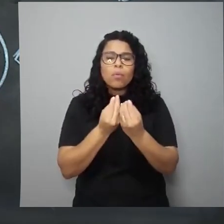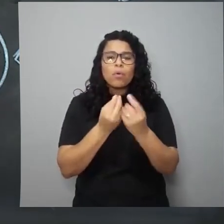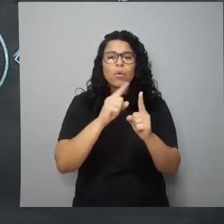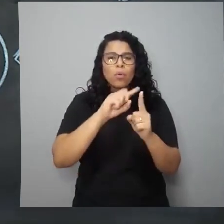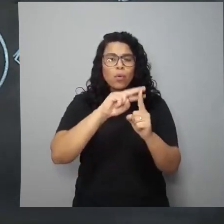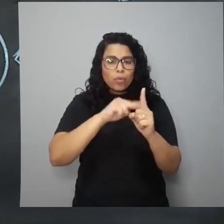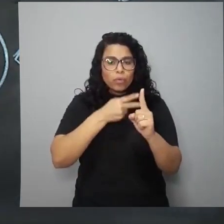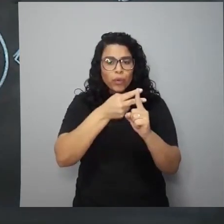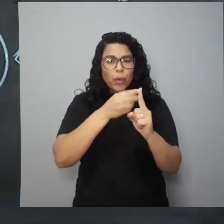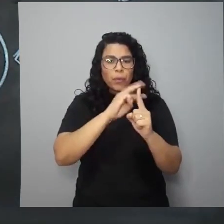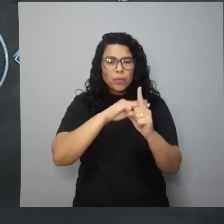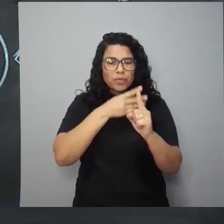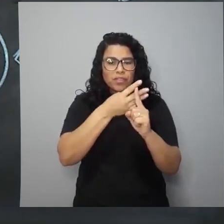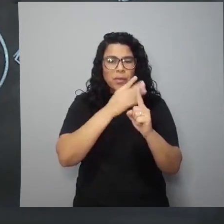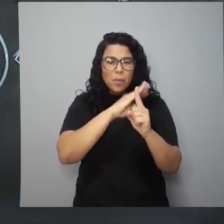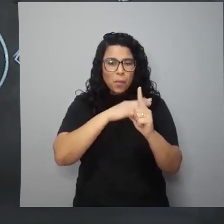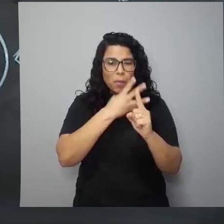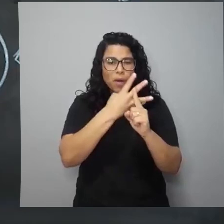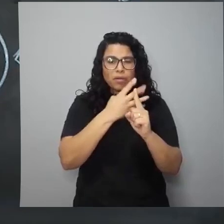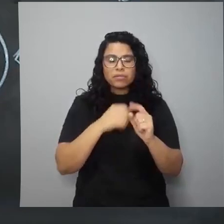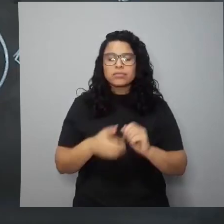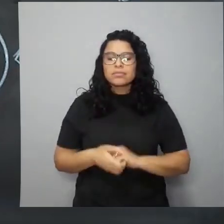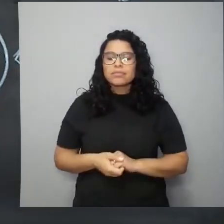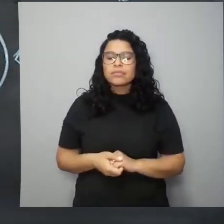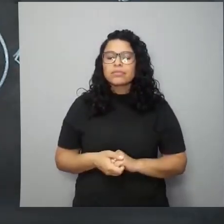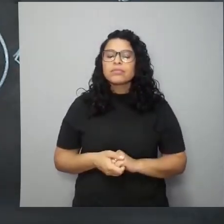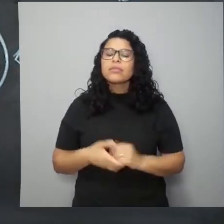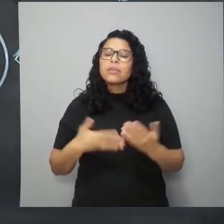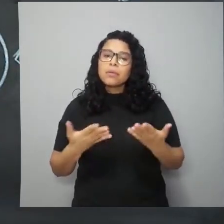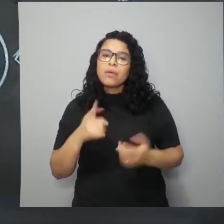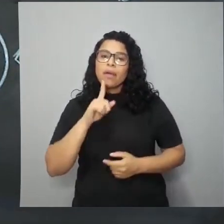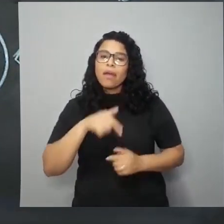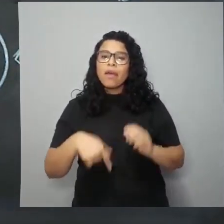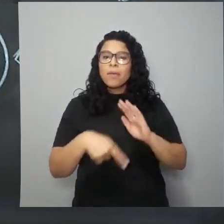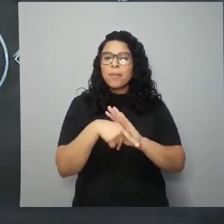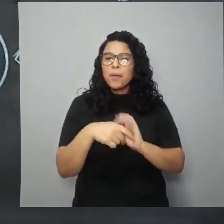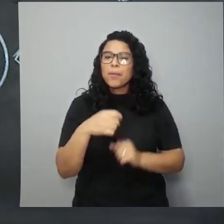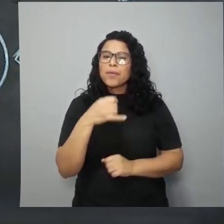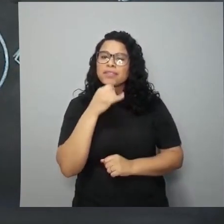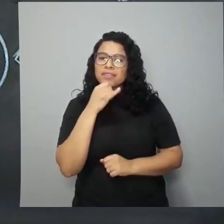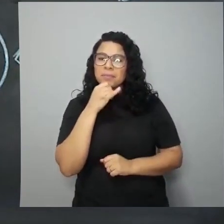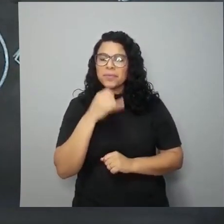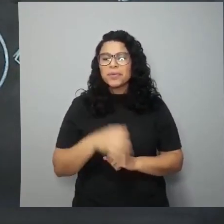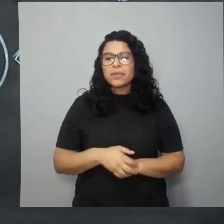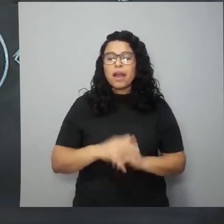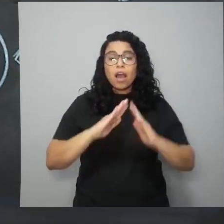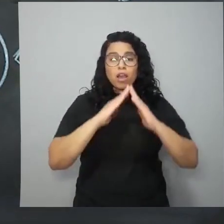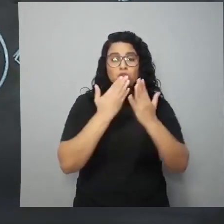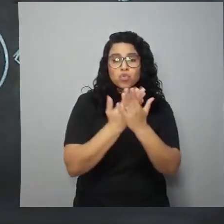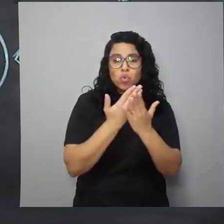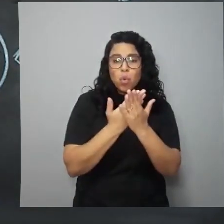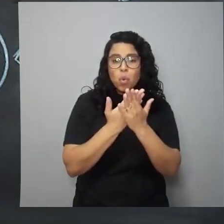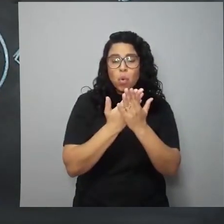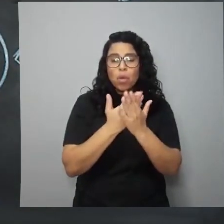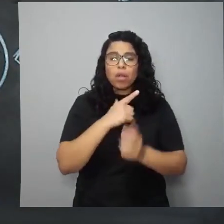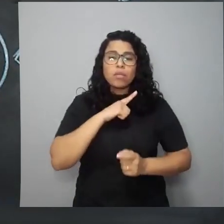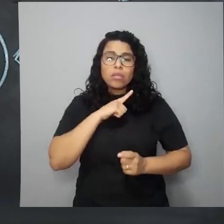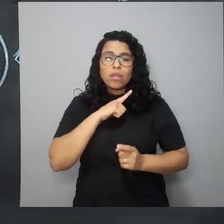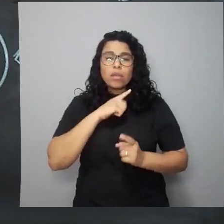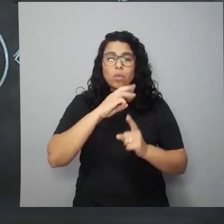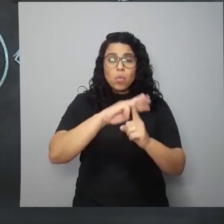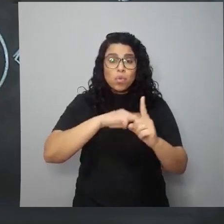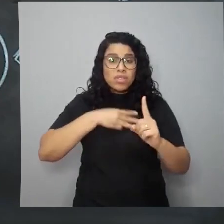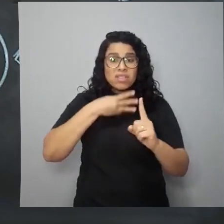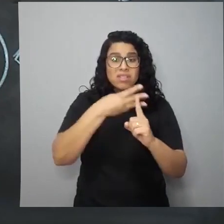quíntuplo. Então aqui nós temos um exemplo de um numeral multiplicativo, ok? A escola já conta com um triplo de estudantes, que dá a ideia